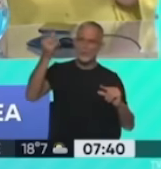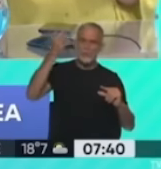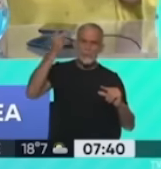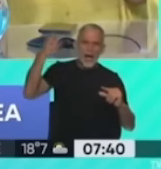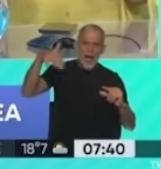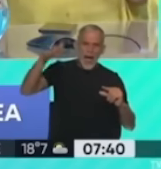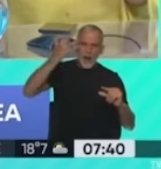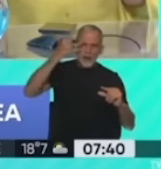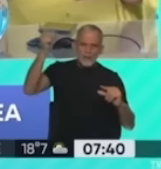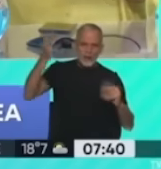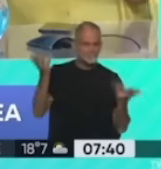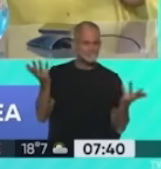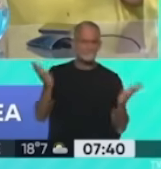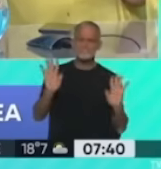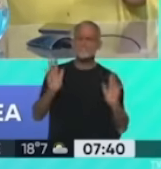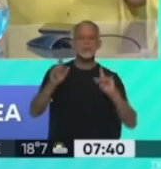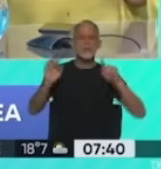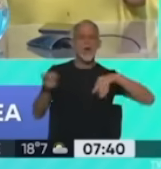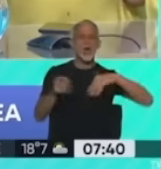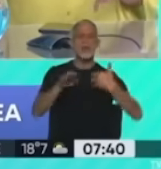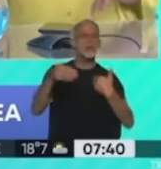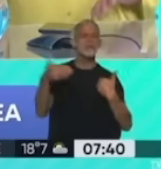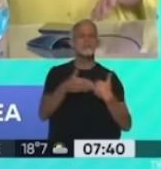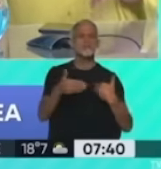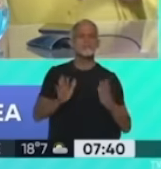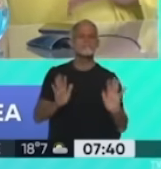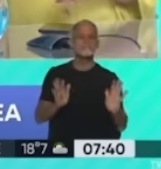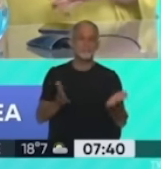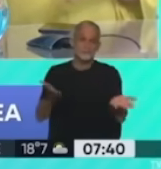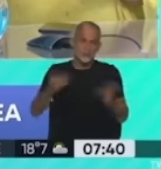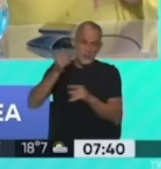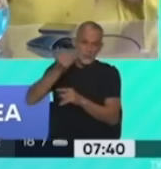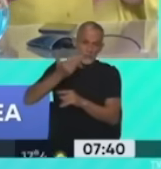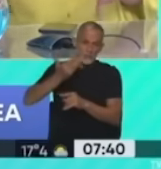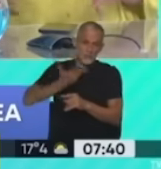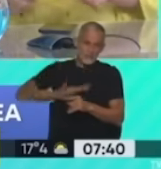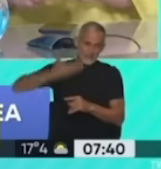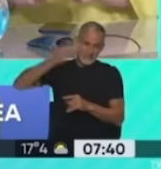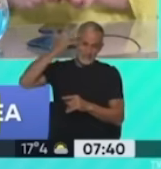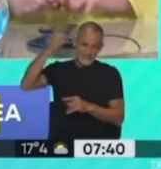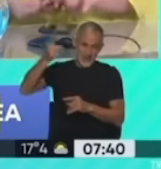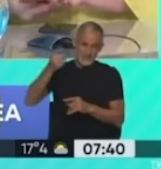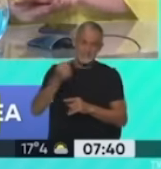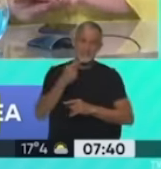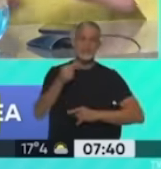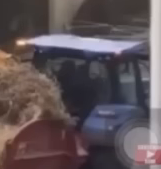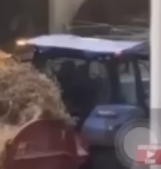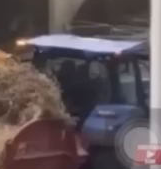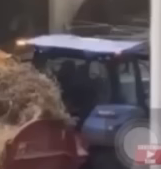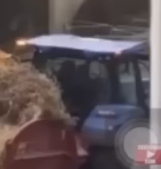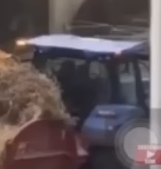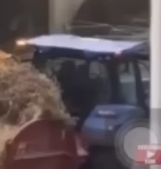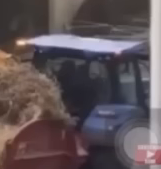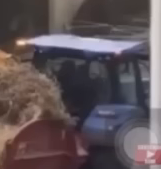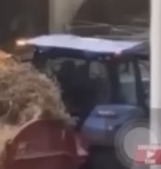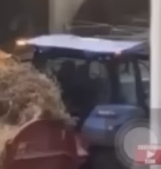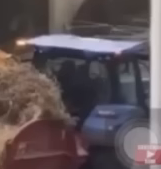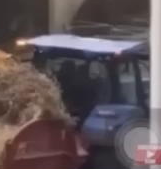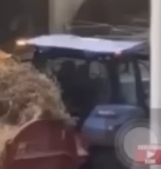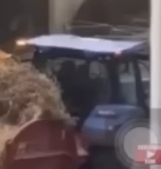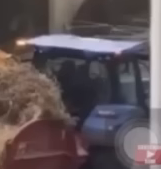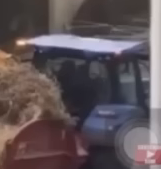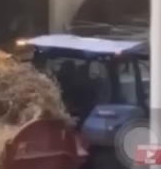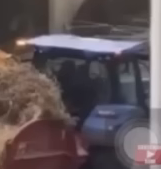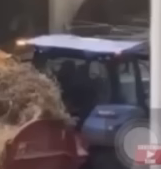el punto, si se quiere, de discordia más importante, y Emmanuel Macron hace pocos días le dijo a Lula que no. Então, toda vez que o Macron